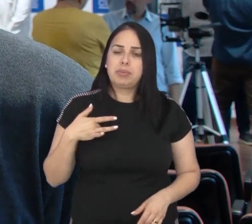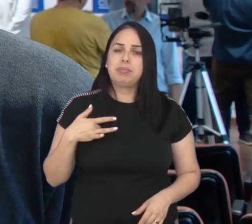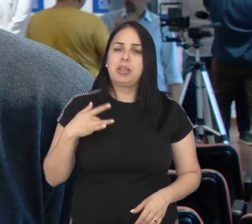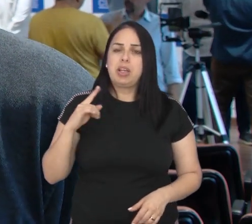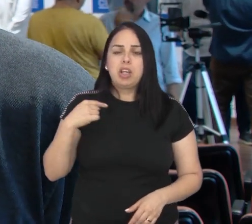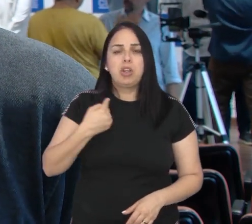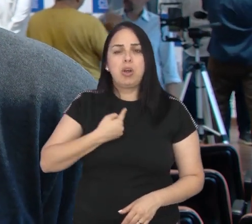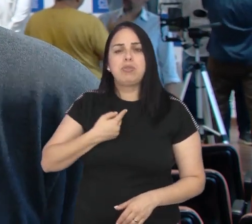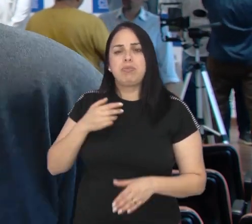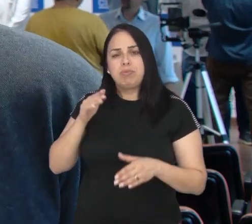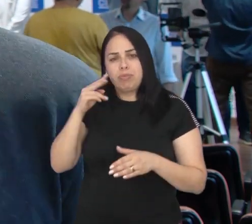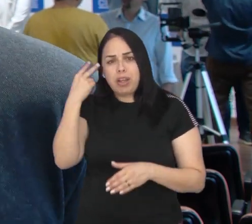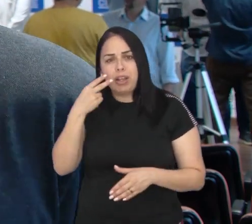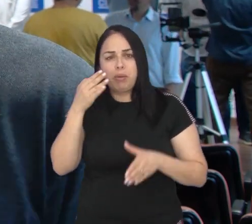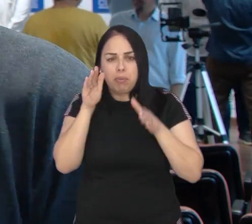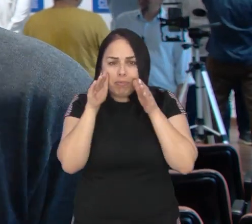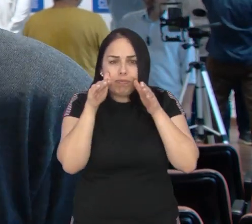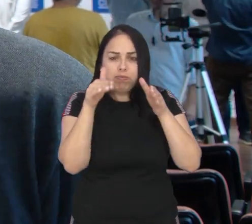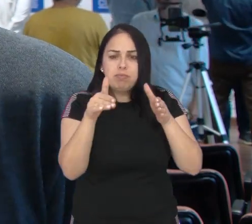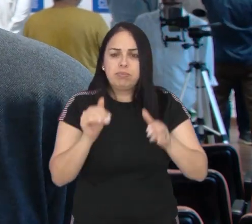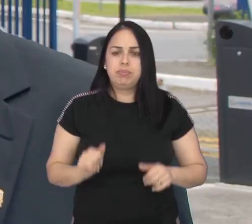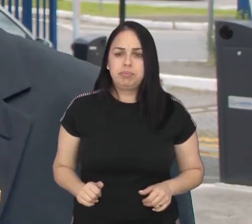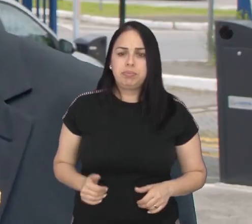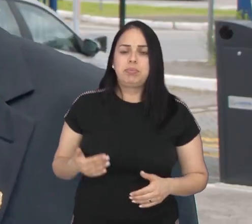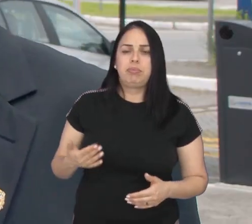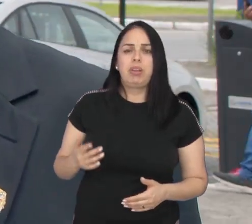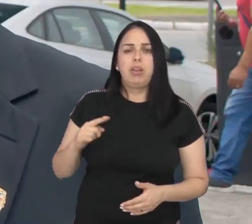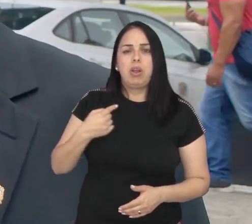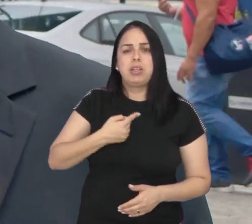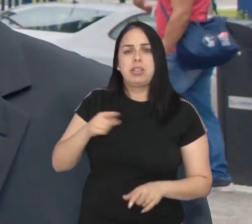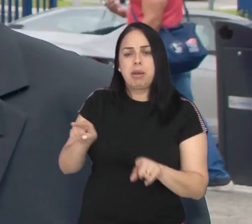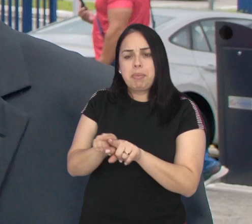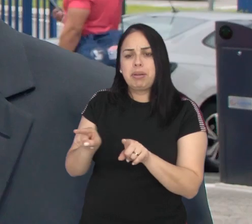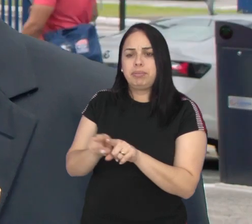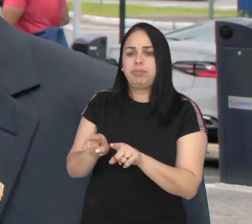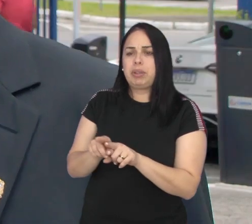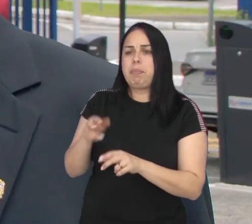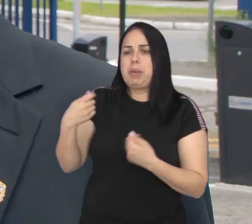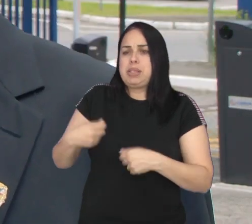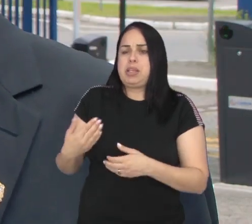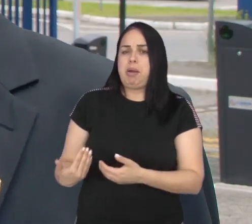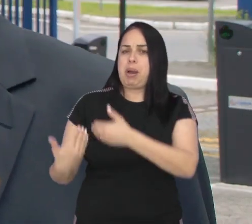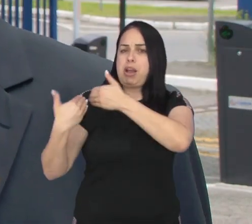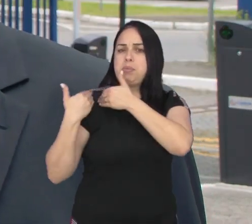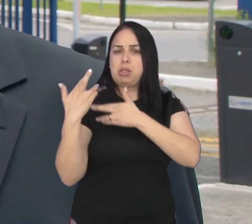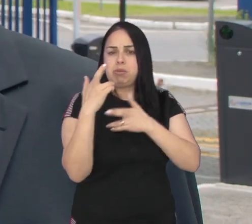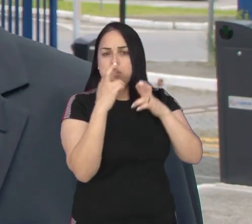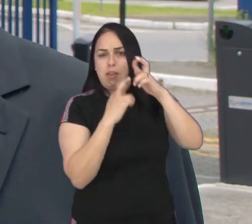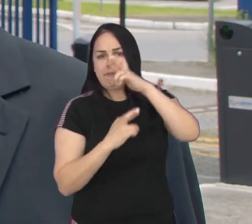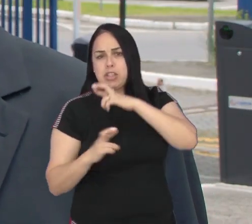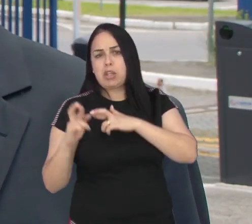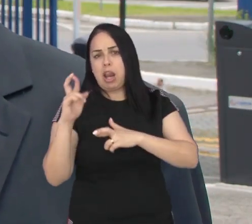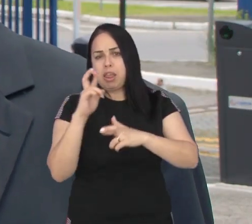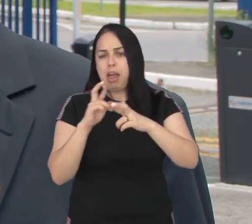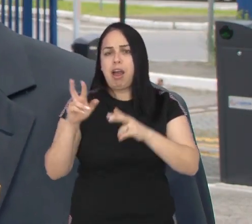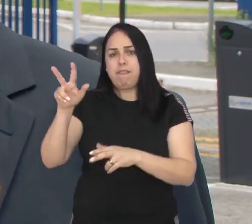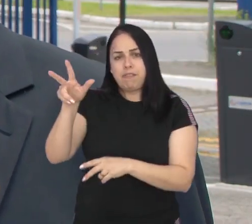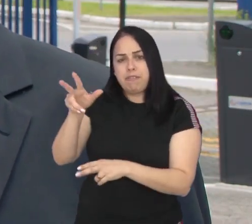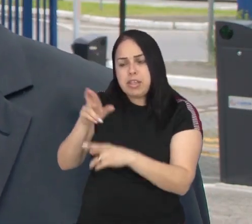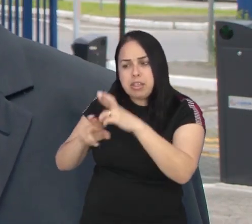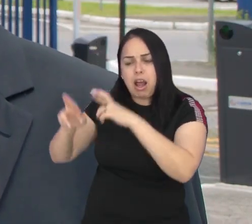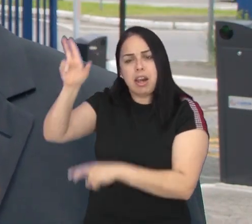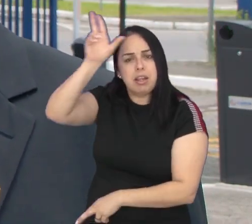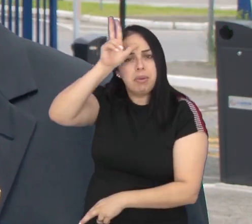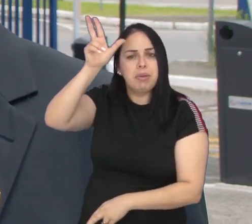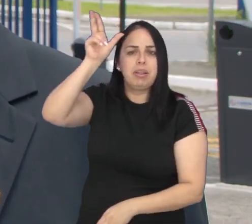prioritárias para nós, tanto vereadores quanto executivo. A gente também tem essa prerrogativa de fiscalizar o executivo, né? Então é um